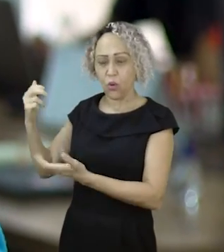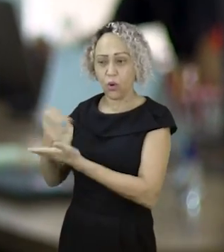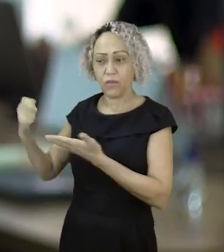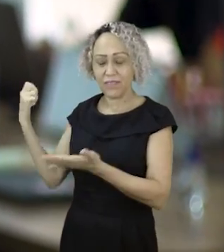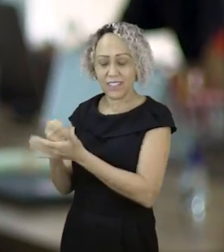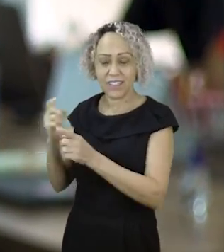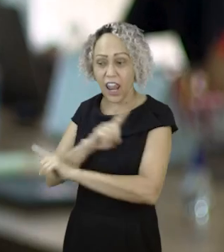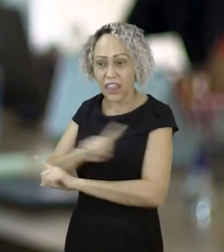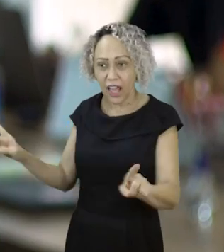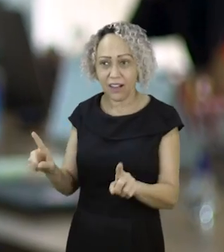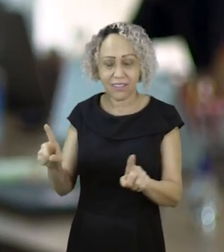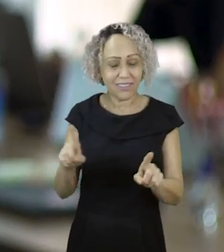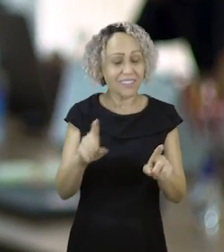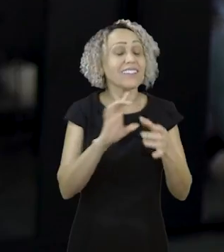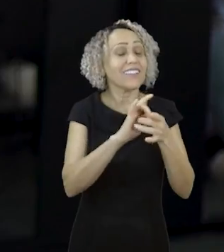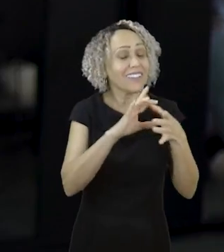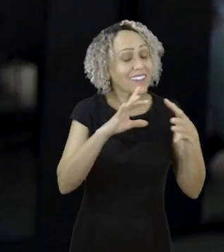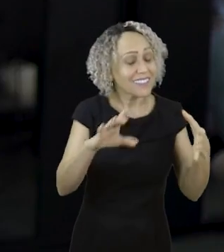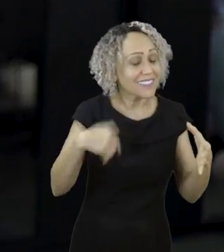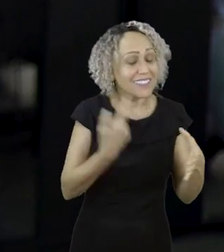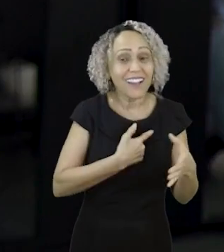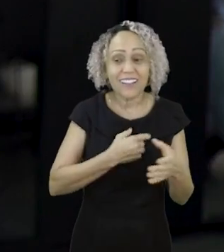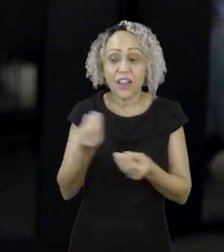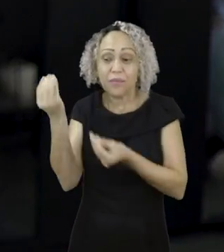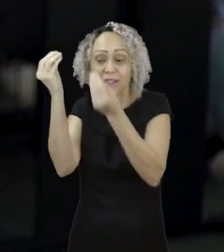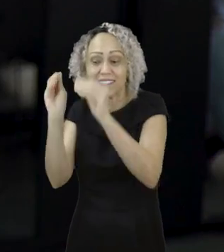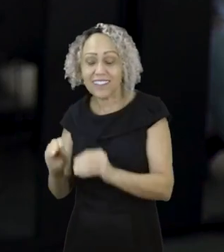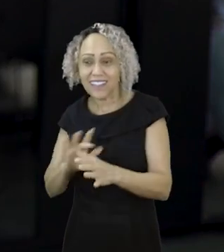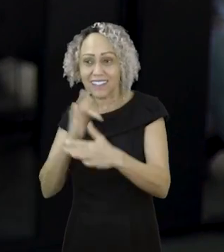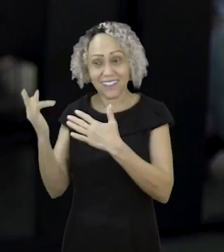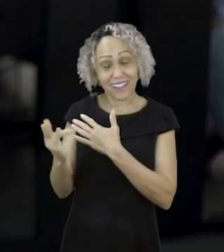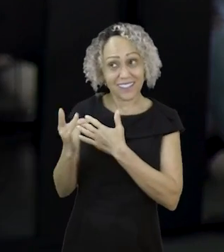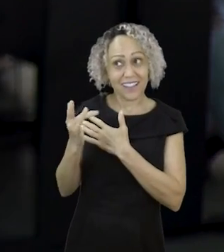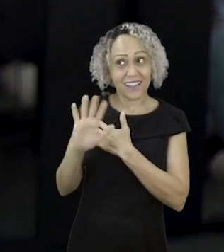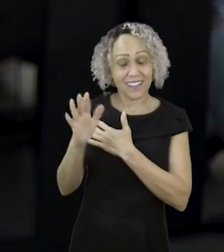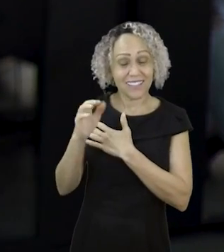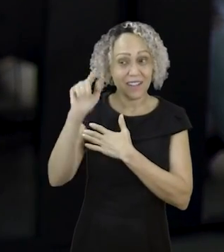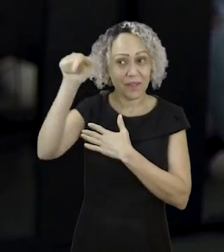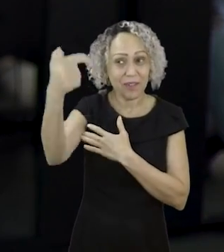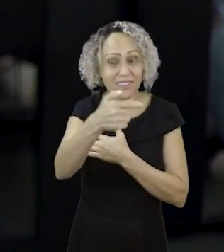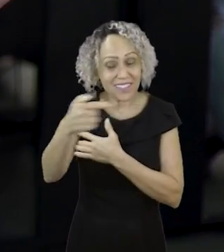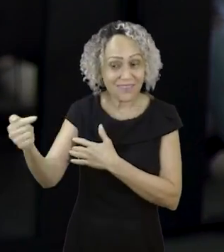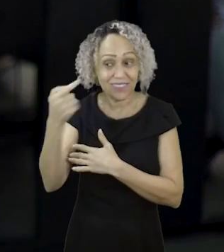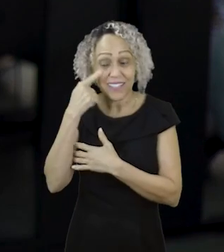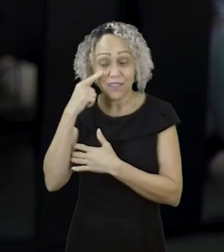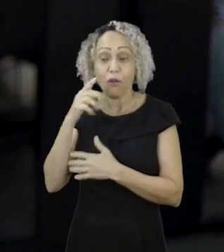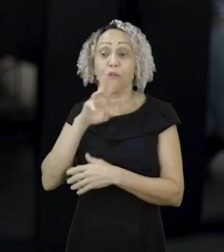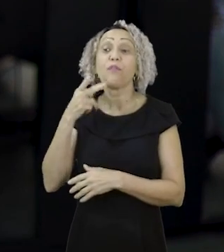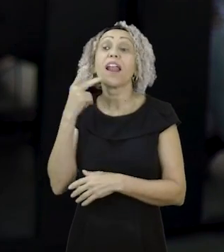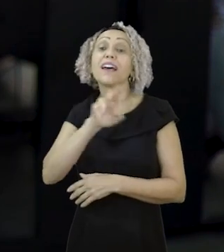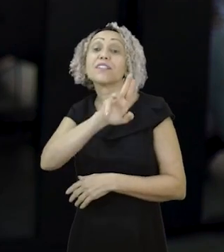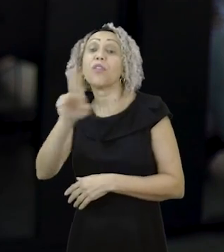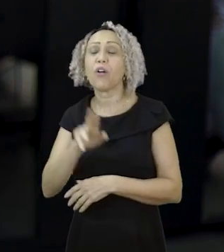e defesa da nossa democracia. Deixe você também um comentário nas nossas redes e quem sabe semana que vem você não vira notícia